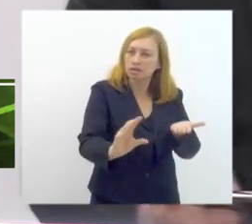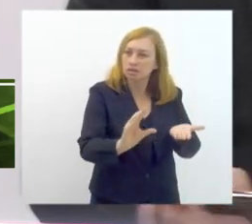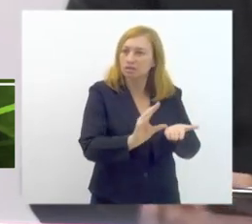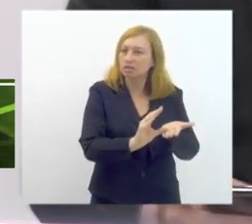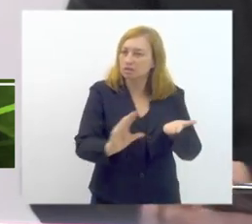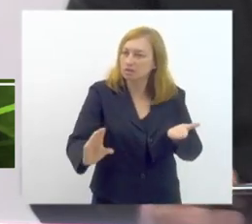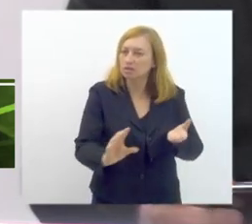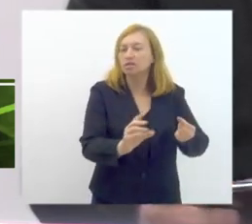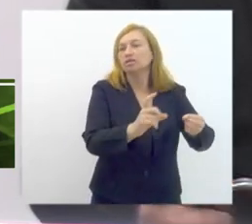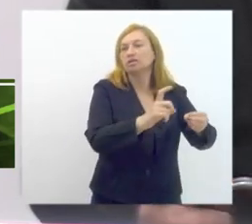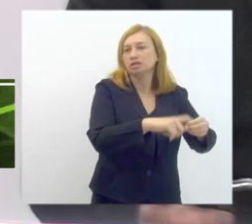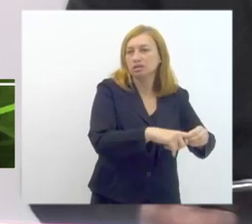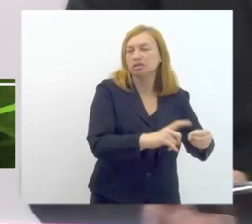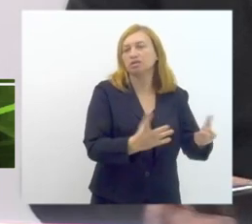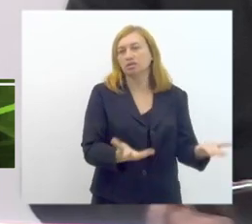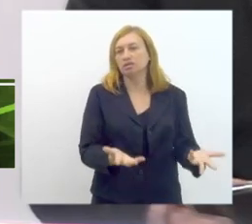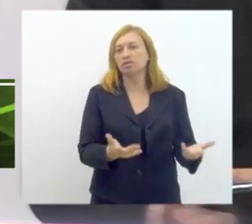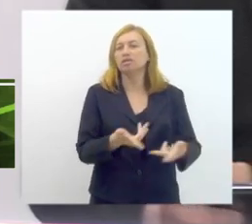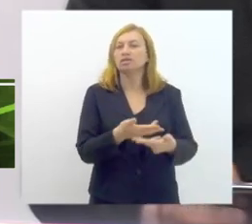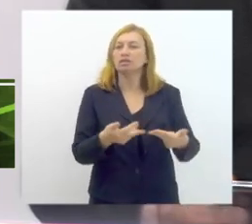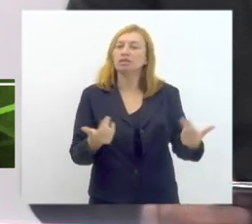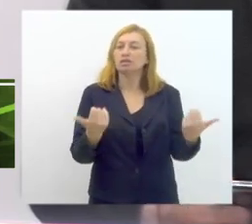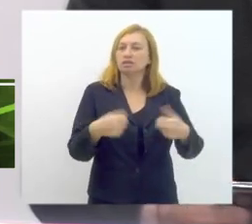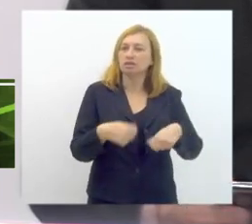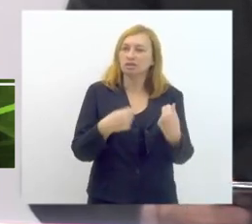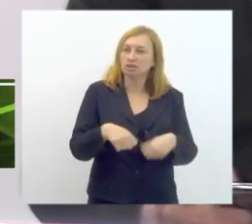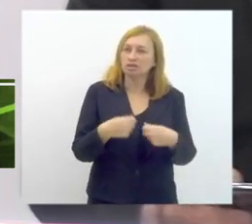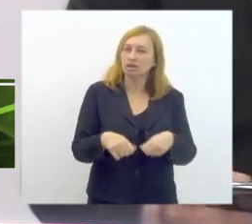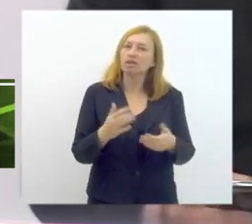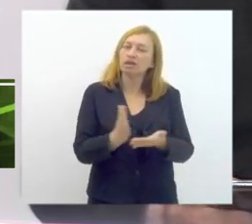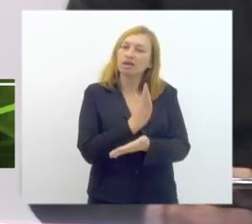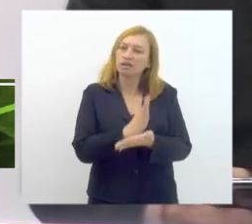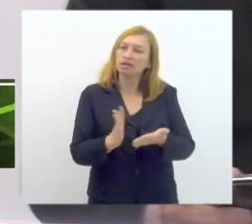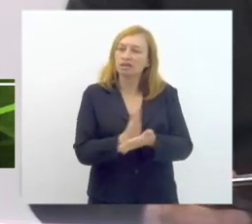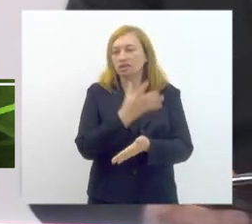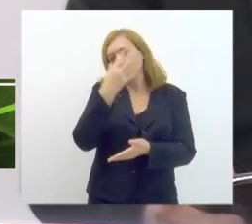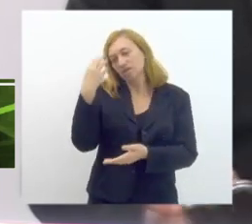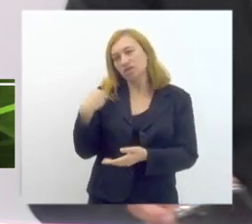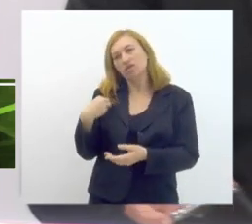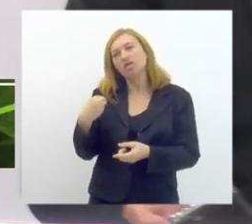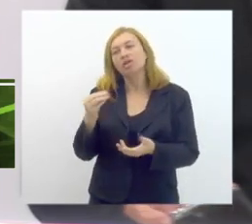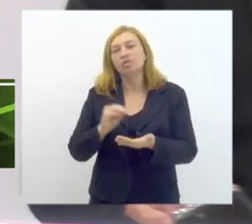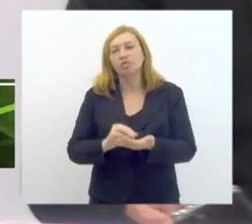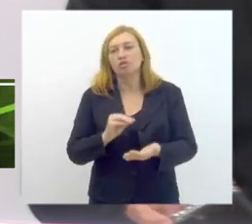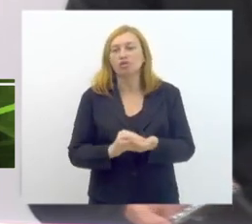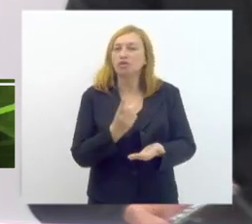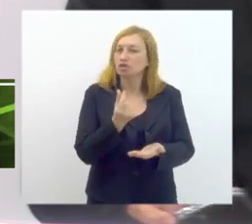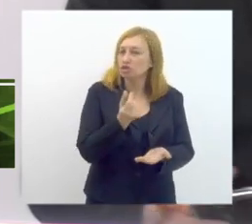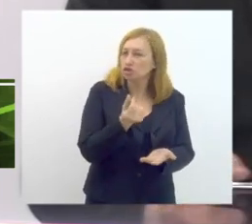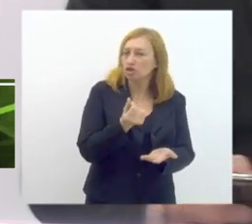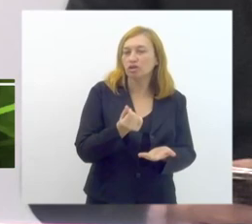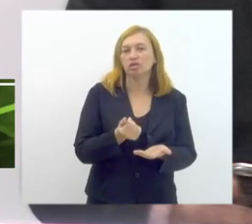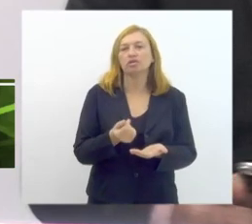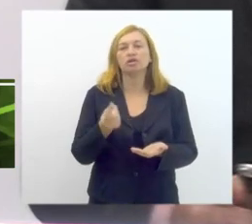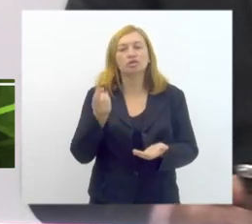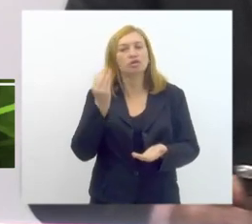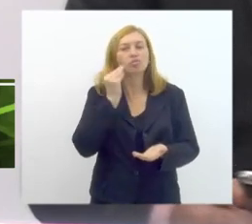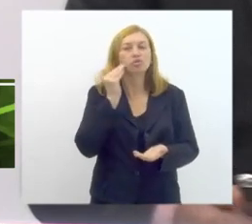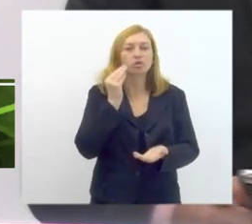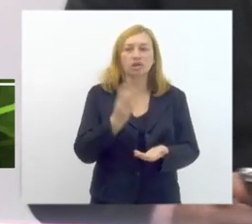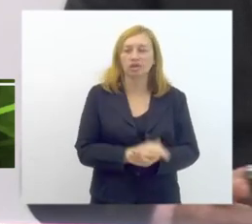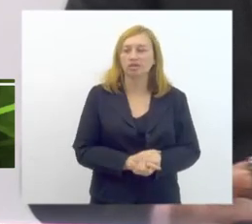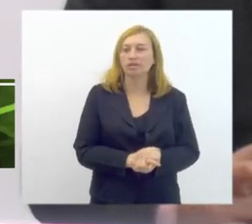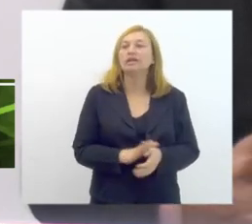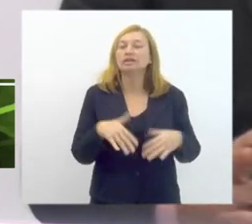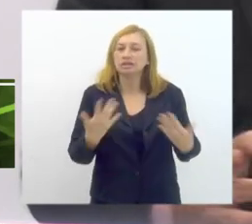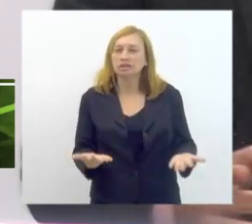as necessidades que muitas vezes ficam para trás por falta de recurso, por falta de oportunidade.